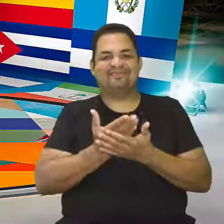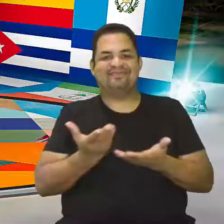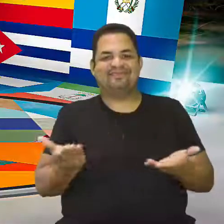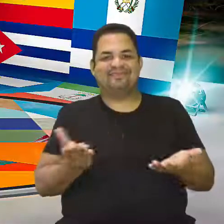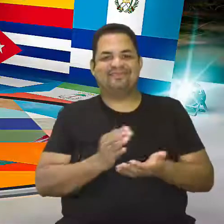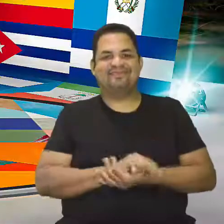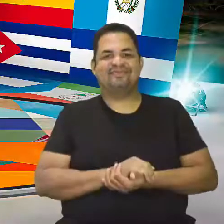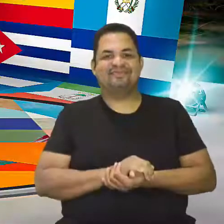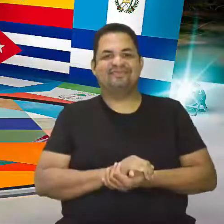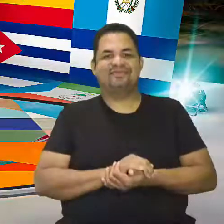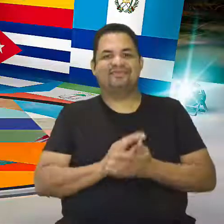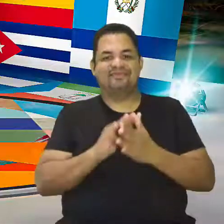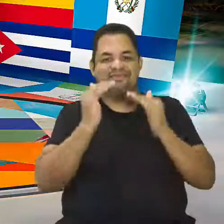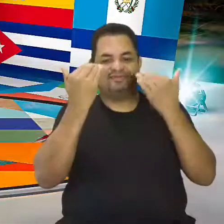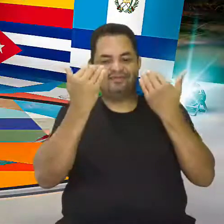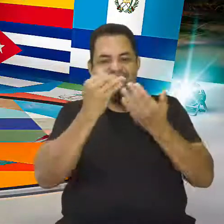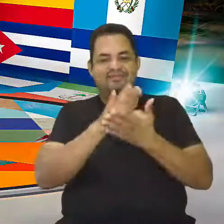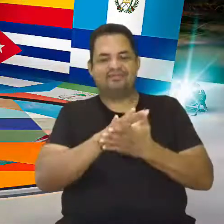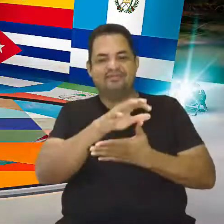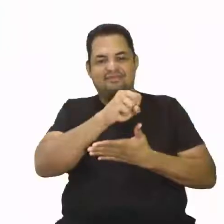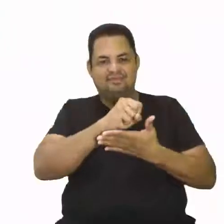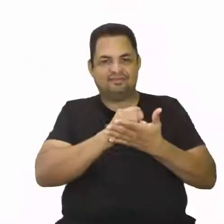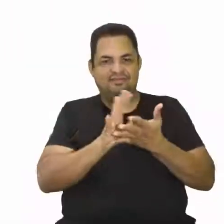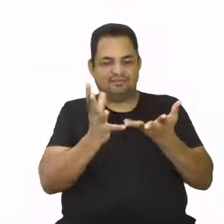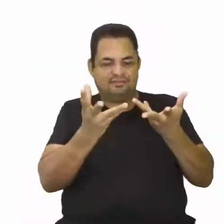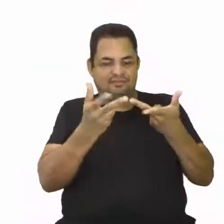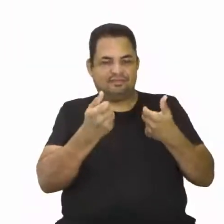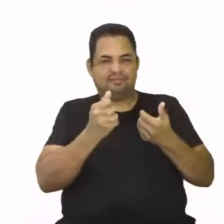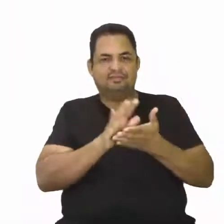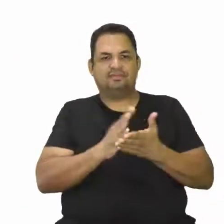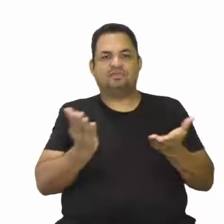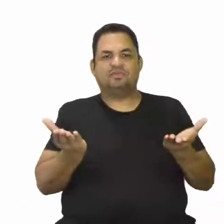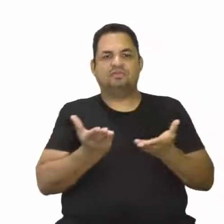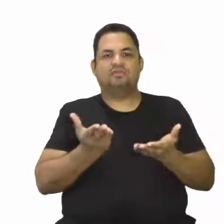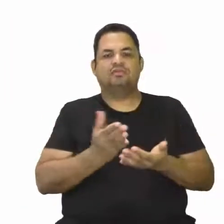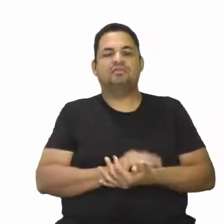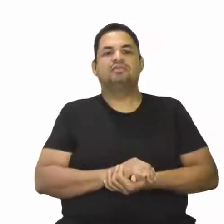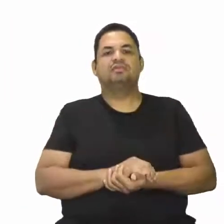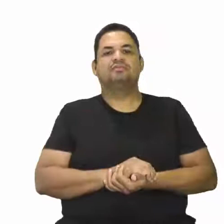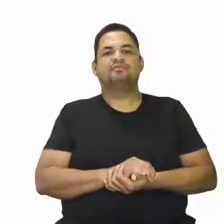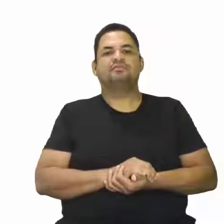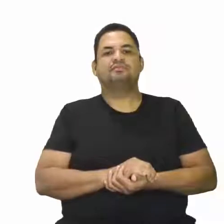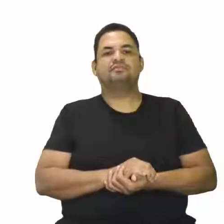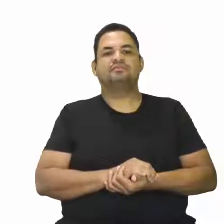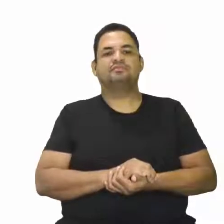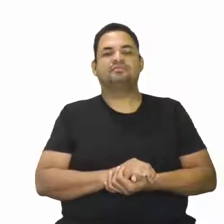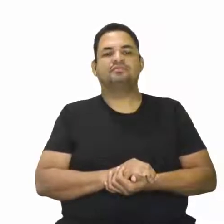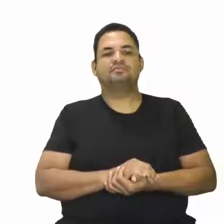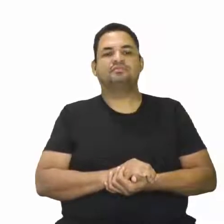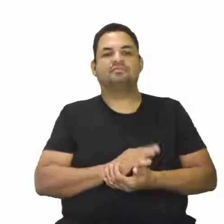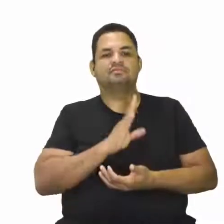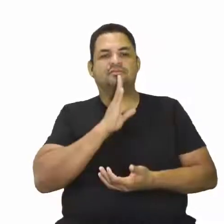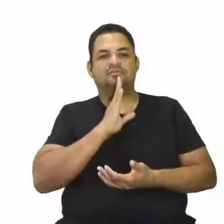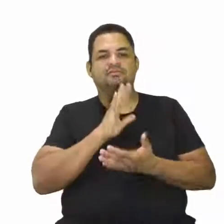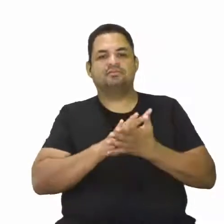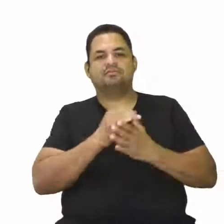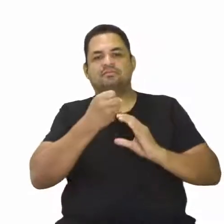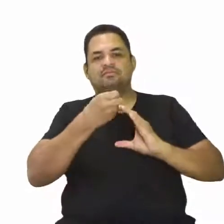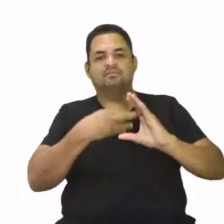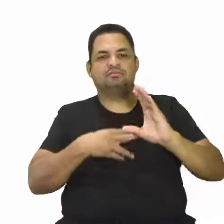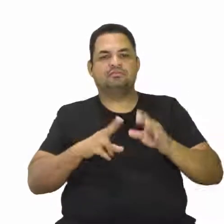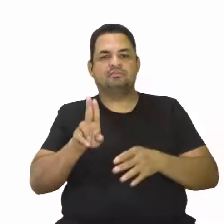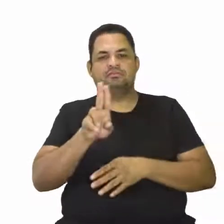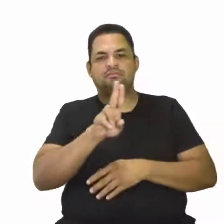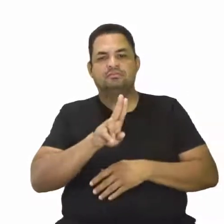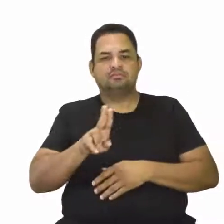é? Então se liga nas habilidades de hoje. As habilidades de hoje são conhecer a